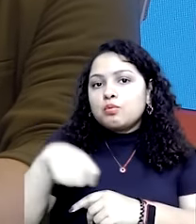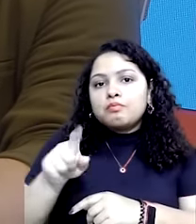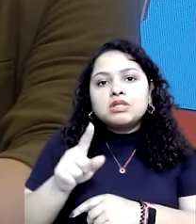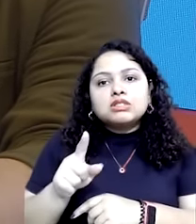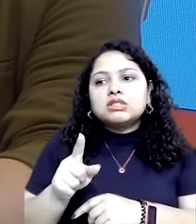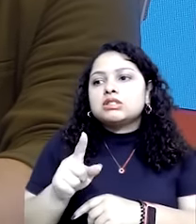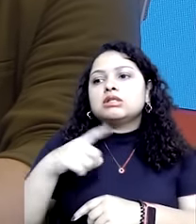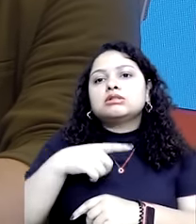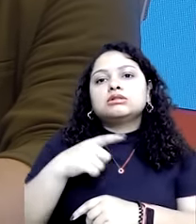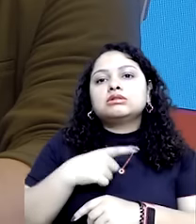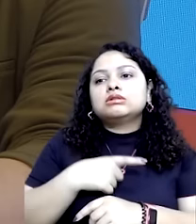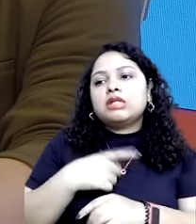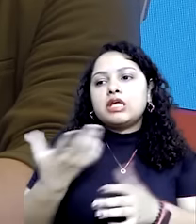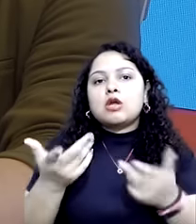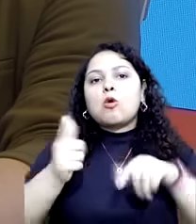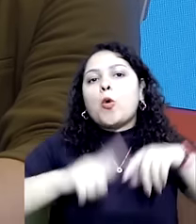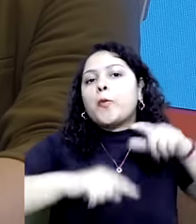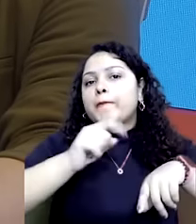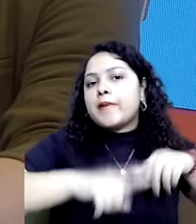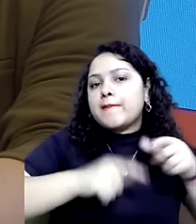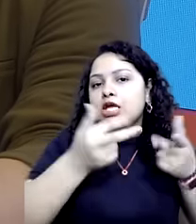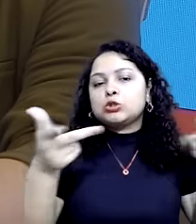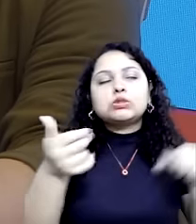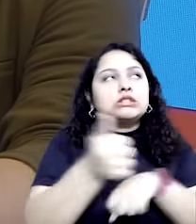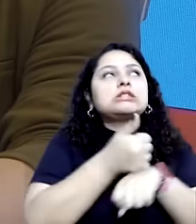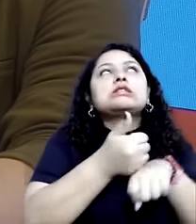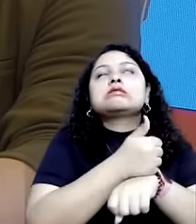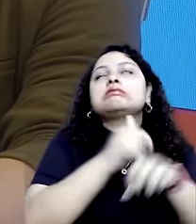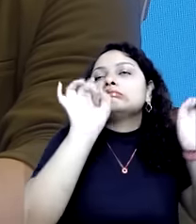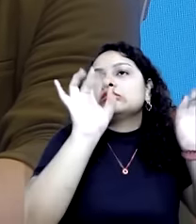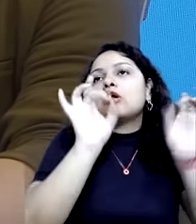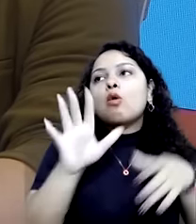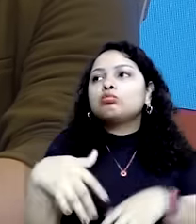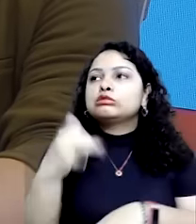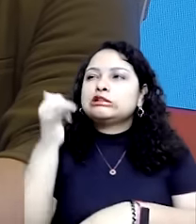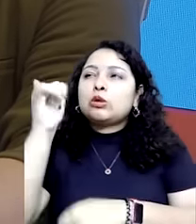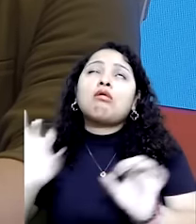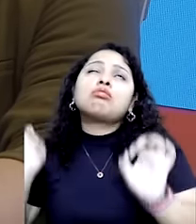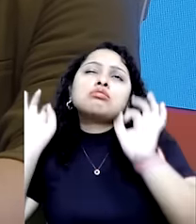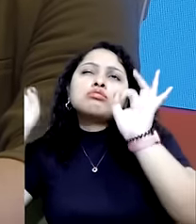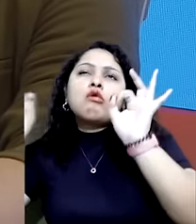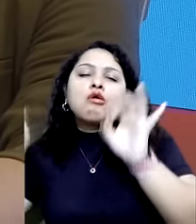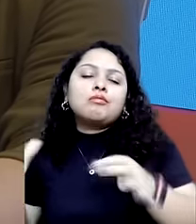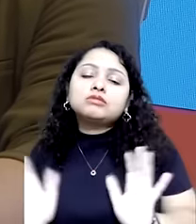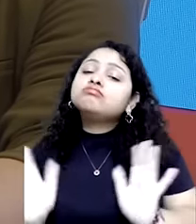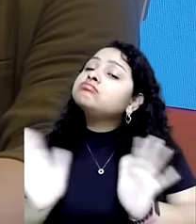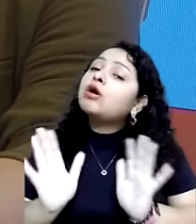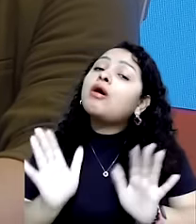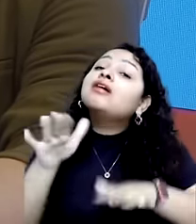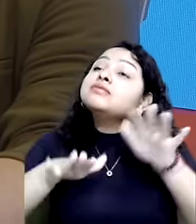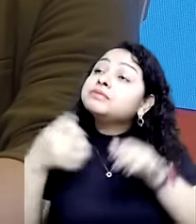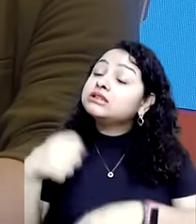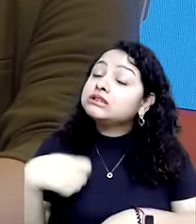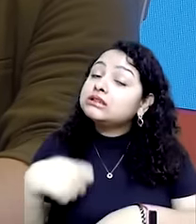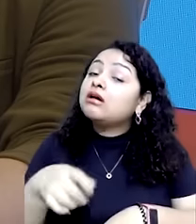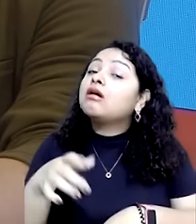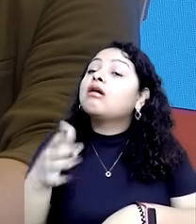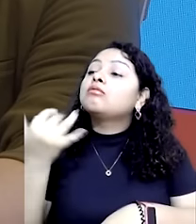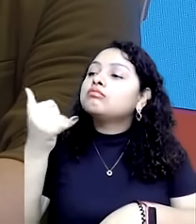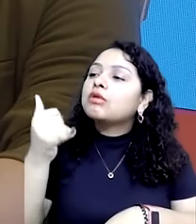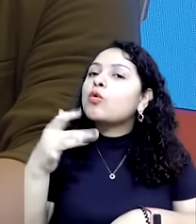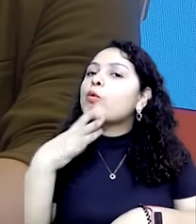estabilizador profissional não precisamos ter um celular de última geração mas a gente precisa conhecer e muitas vezes né Essas